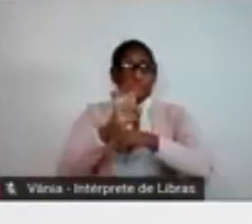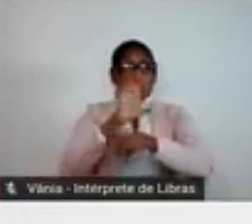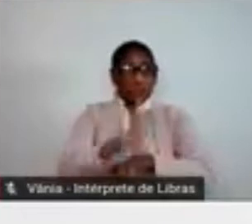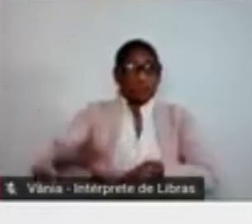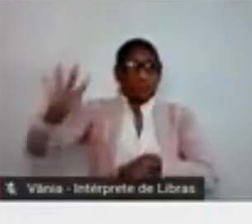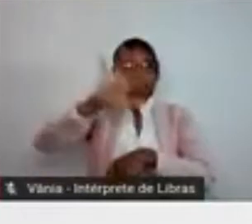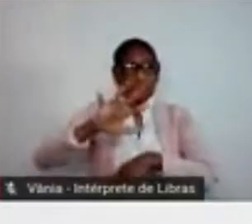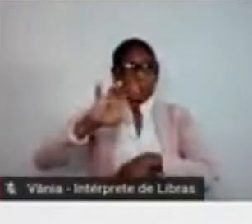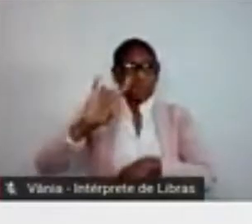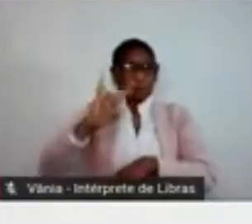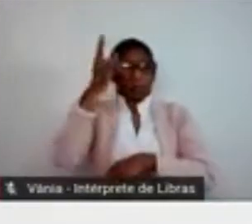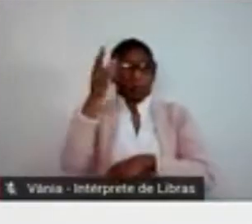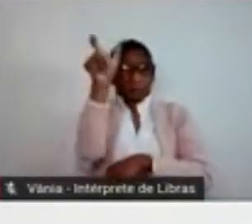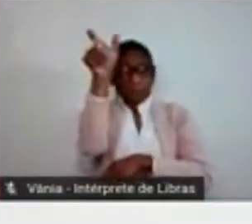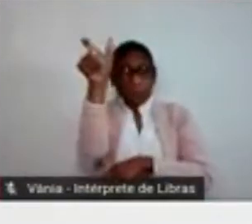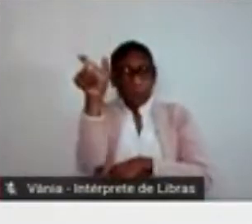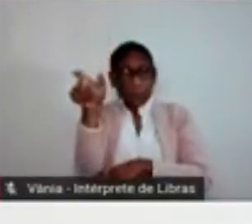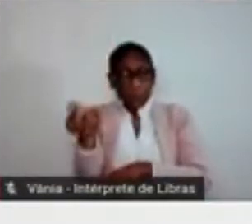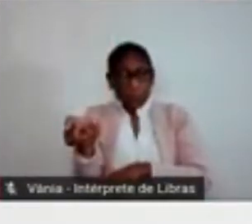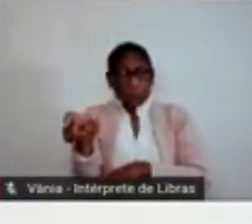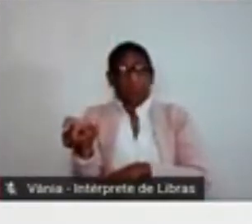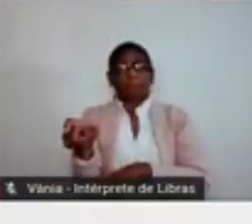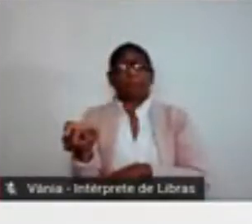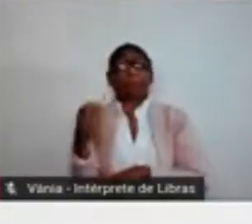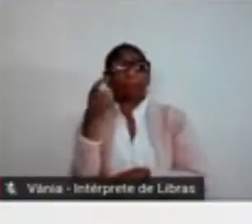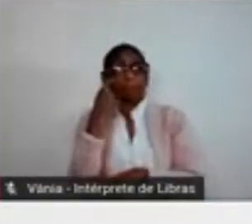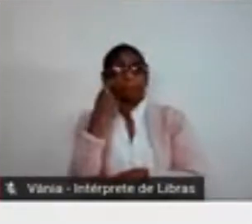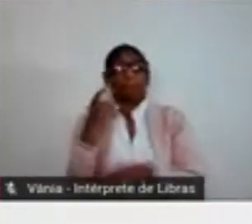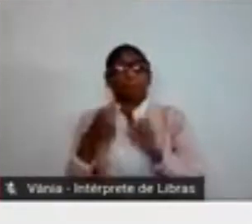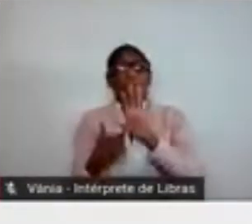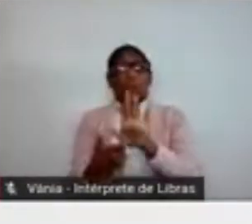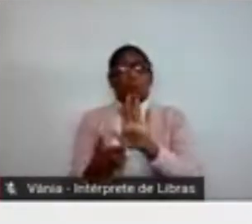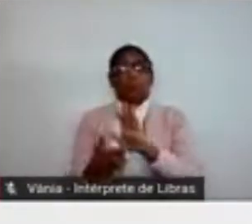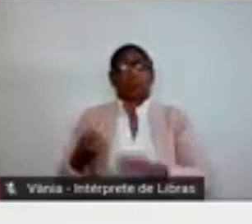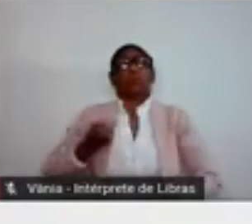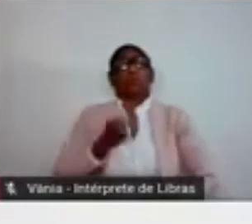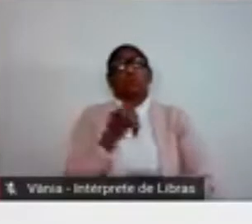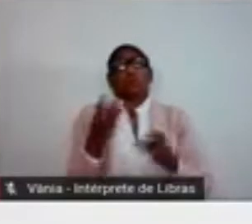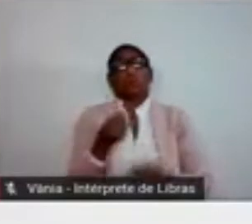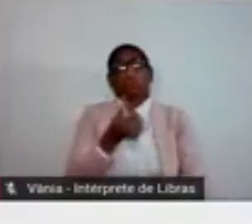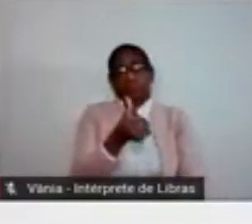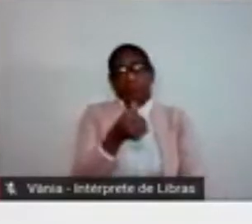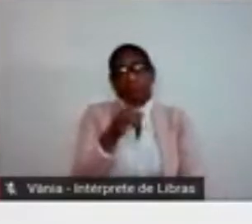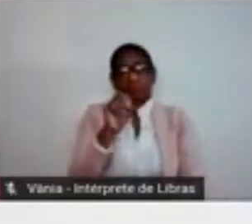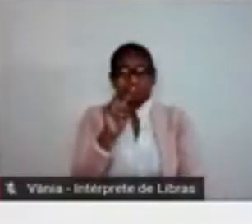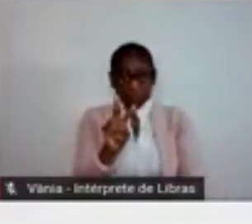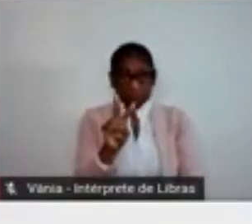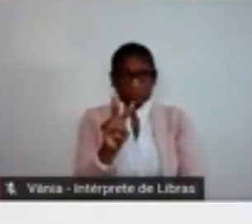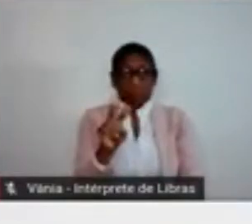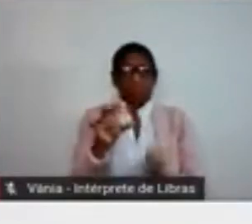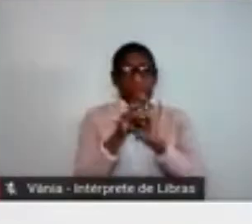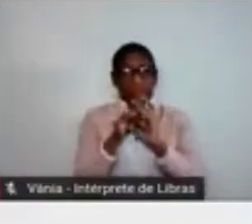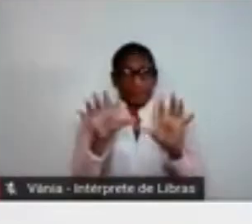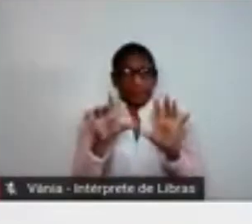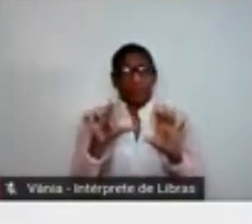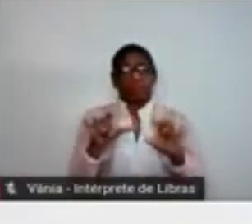observar na última coluna lá à direita, isso que a Helene salientou, que numa semana a gente tinha 602 leitos livres no estado, depois